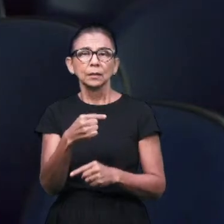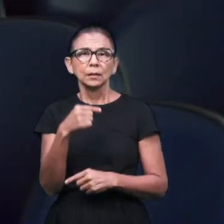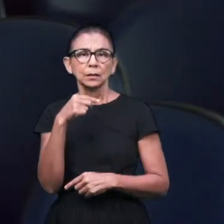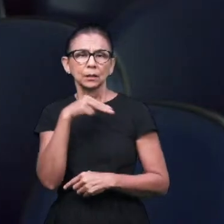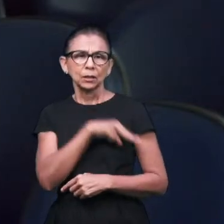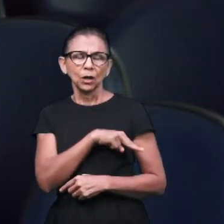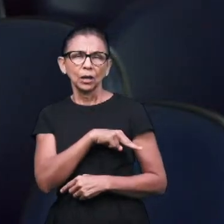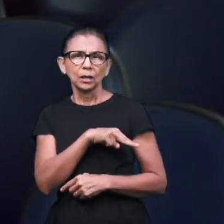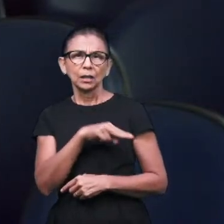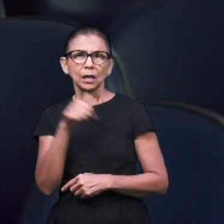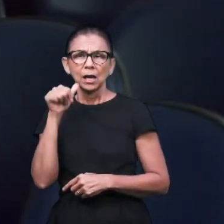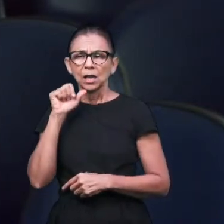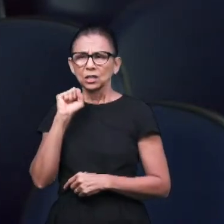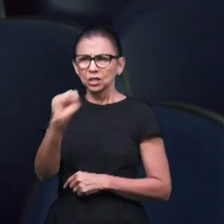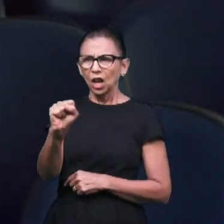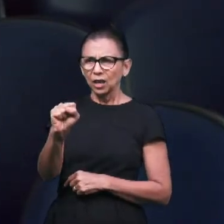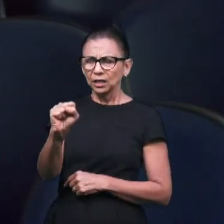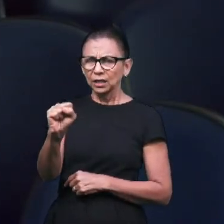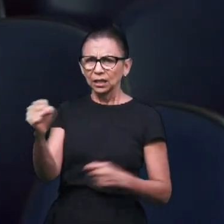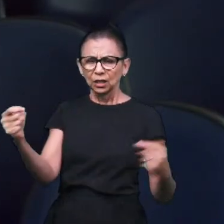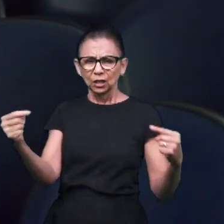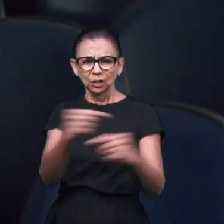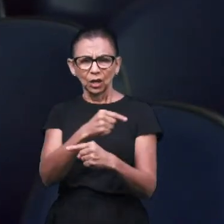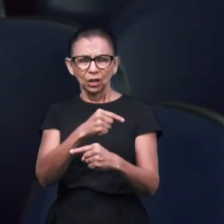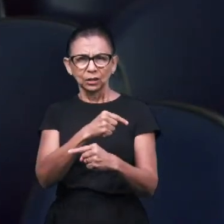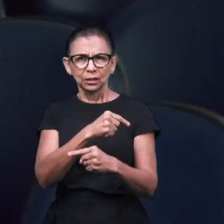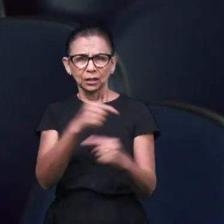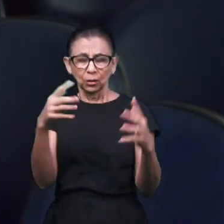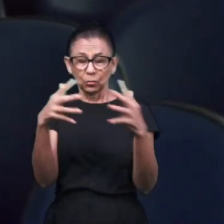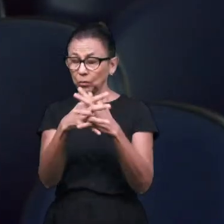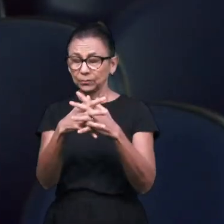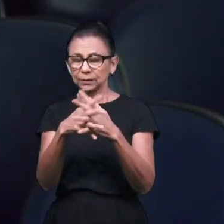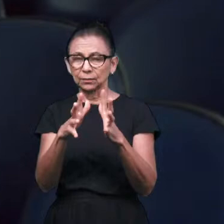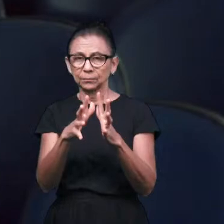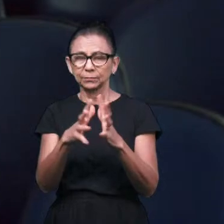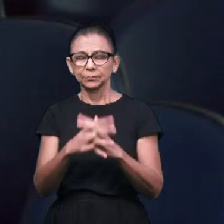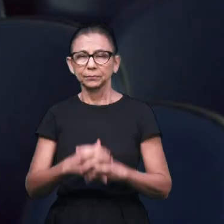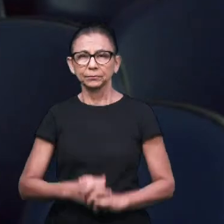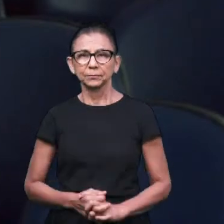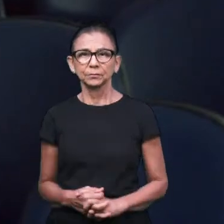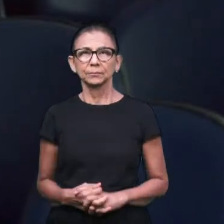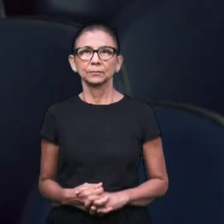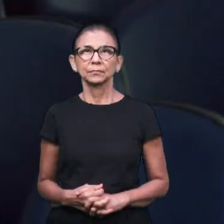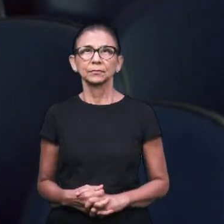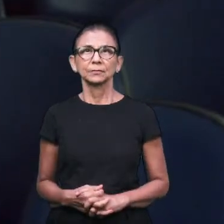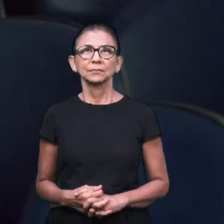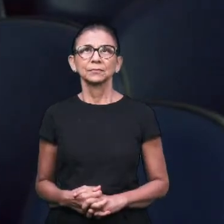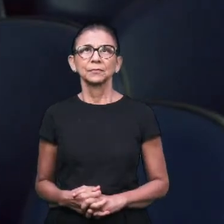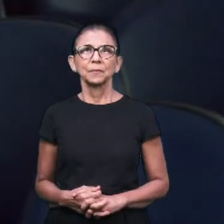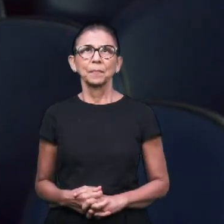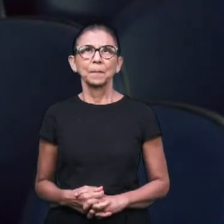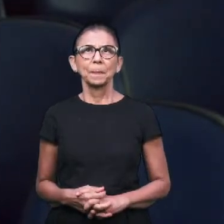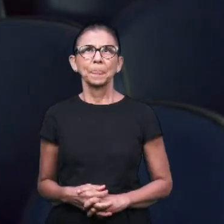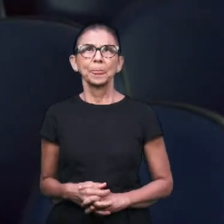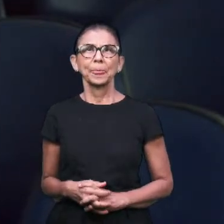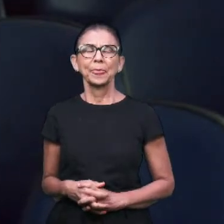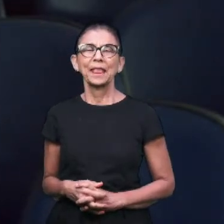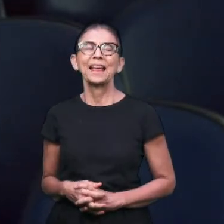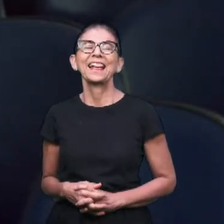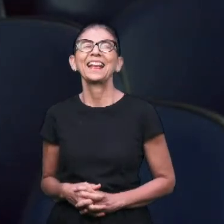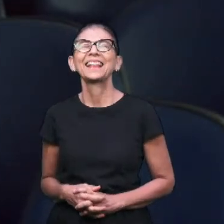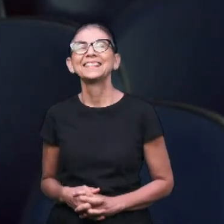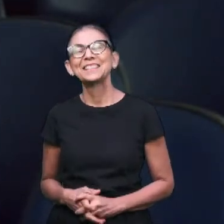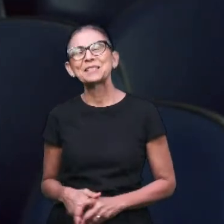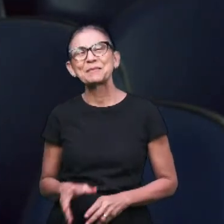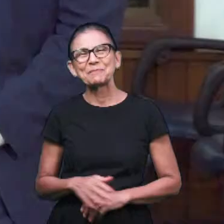vai a confusão na família, Lucas 12:53, né? Jesus fala sobre isso. Eu até brinco que Jesus não fala nada do genro, só